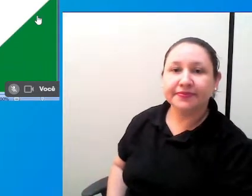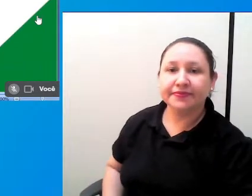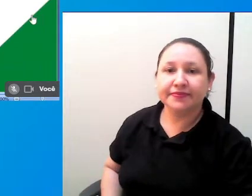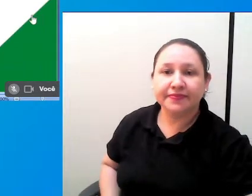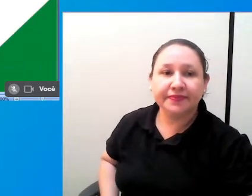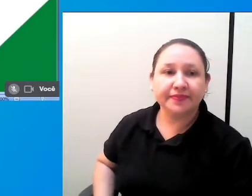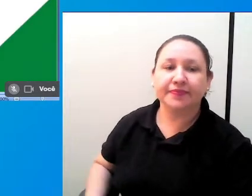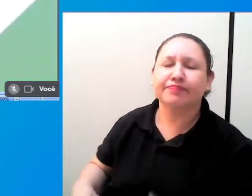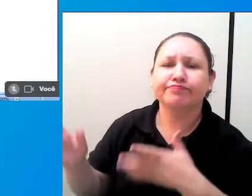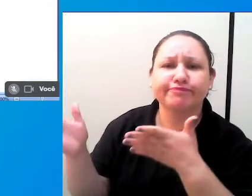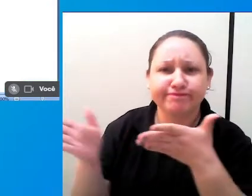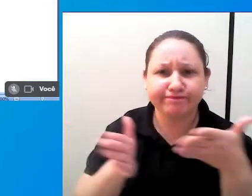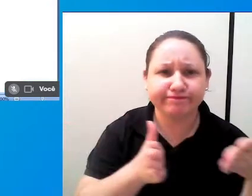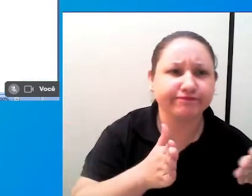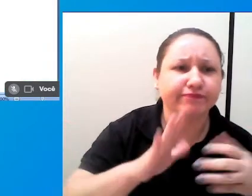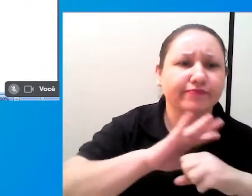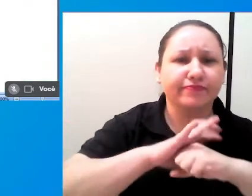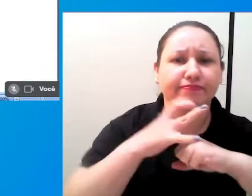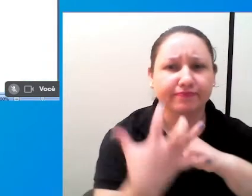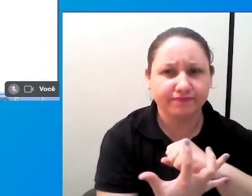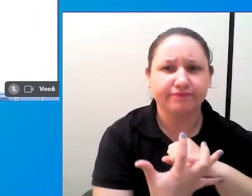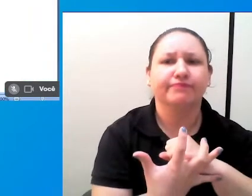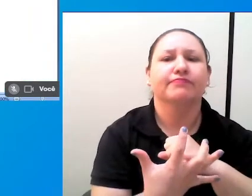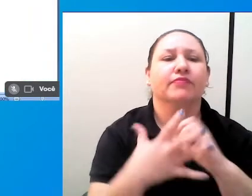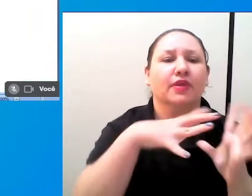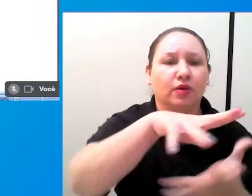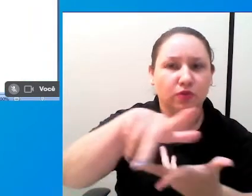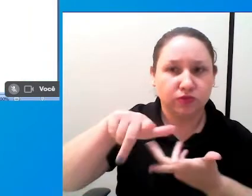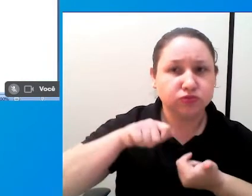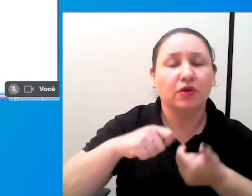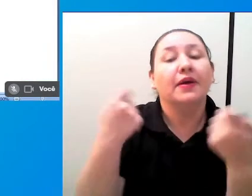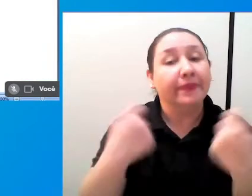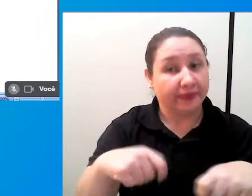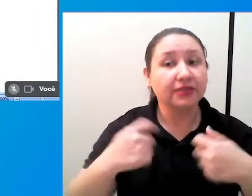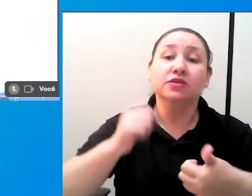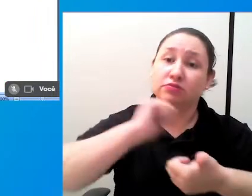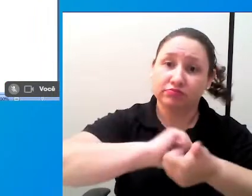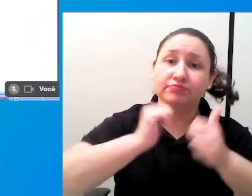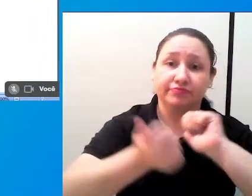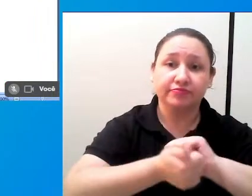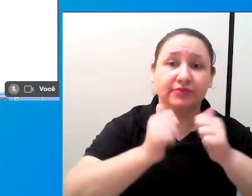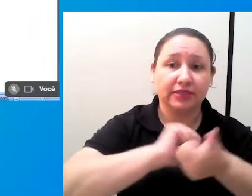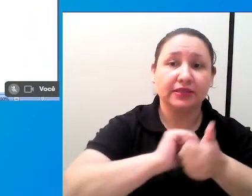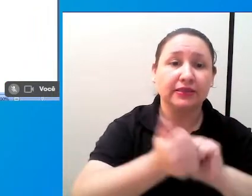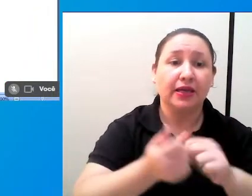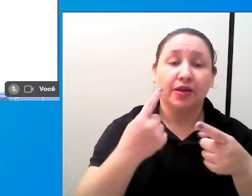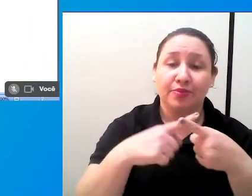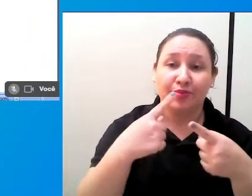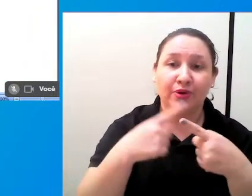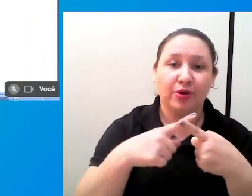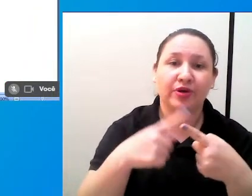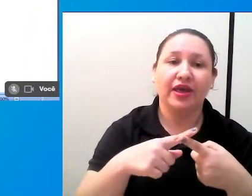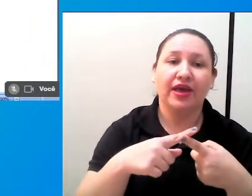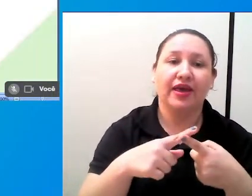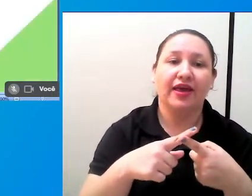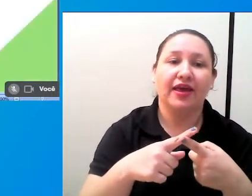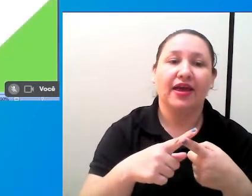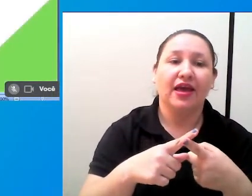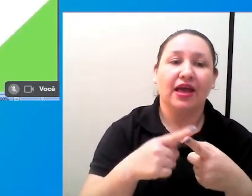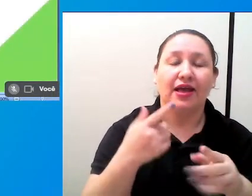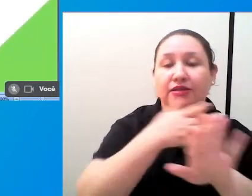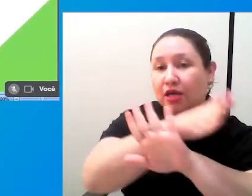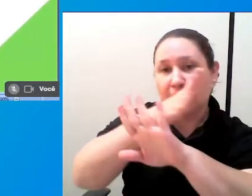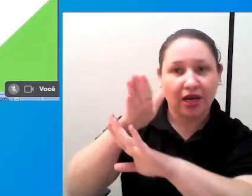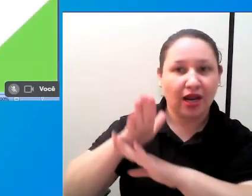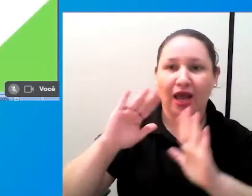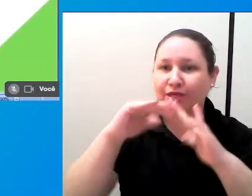Durante a pandemia, ele teve que ser readaptado, né? O projeto foi desenvolvido à distância também, né? Todas as escolas